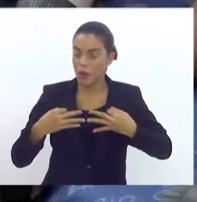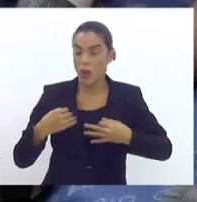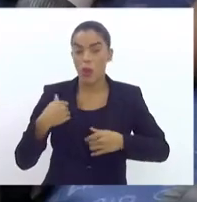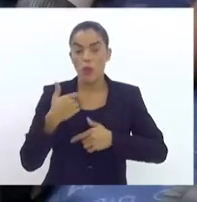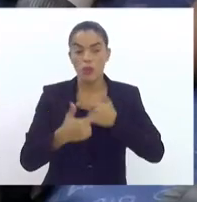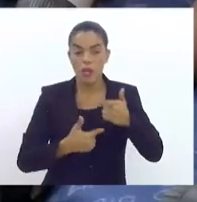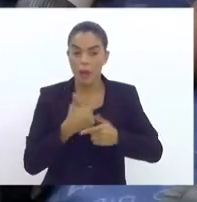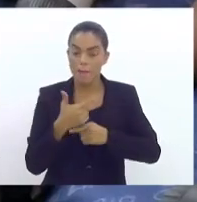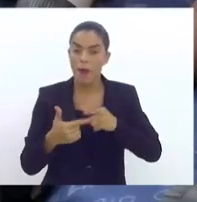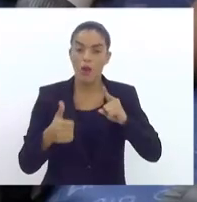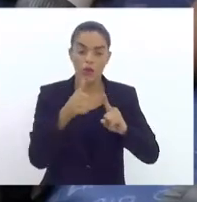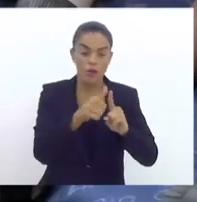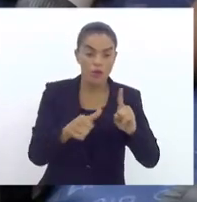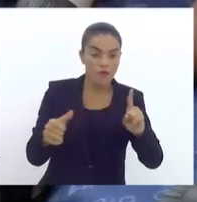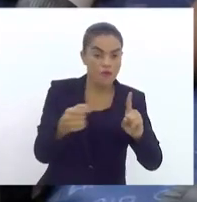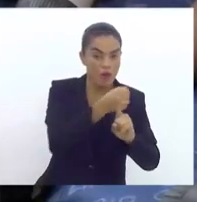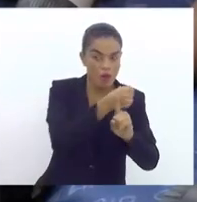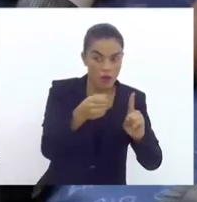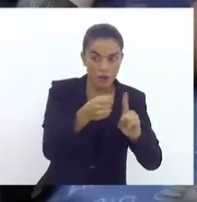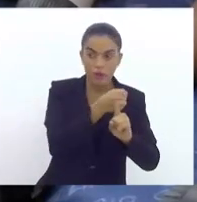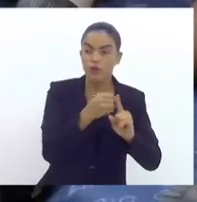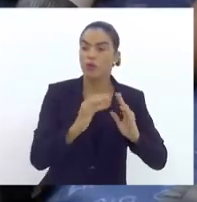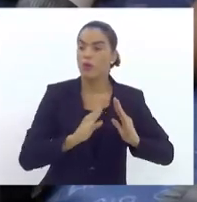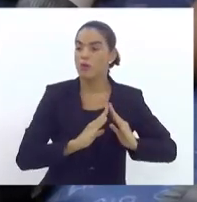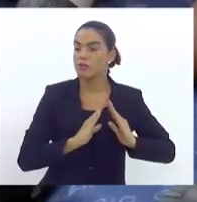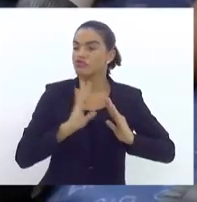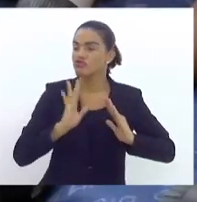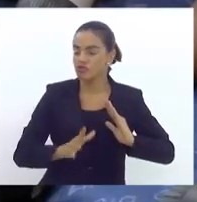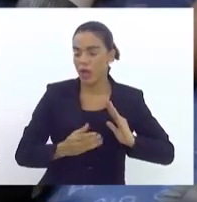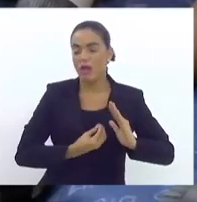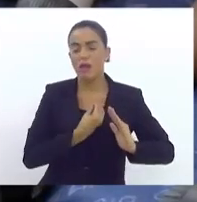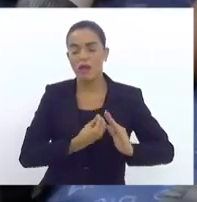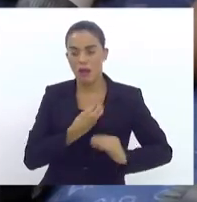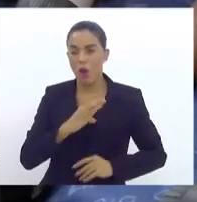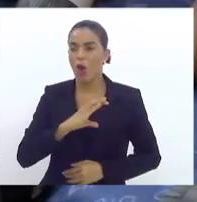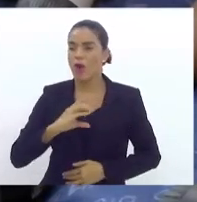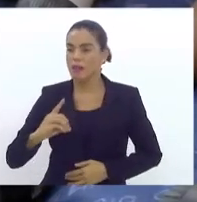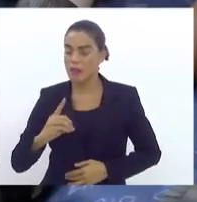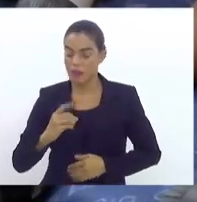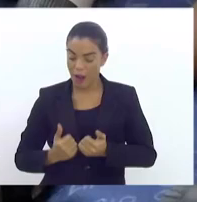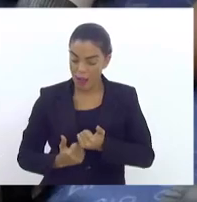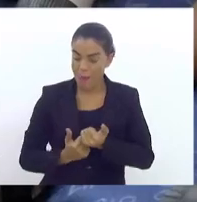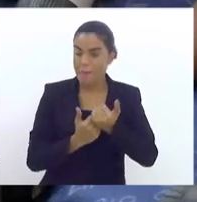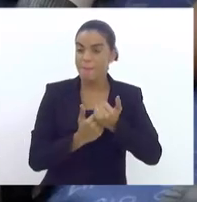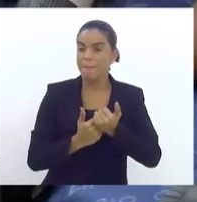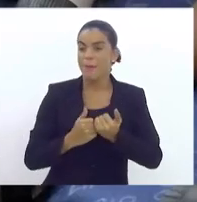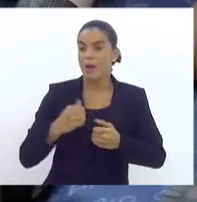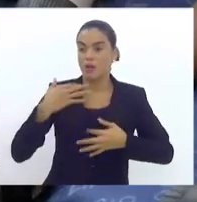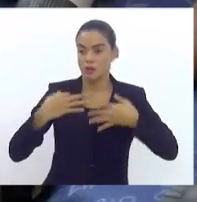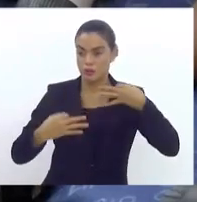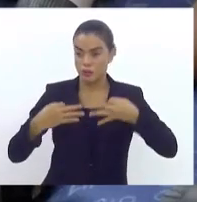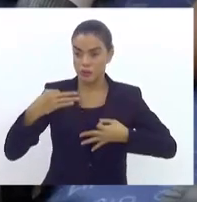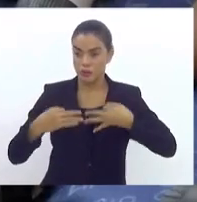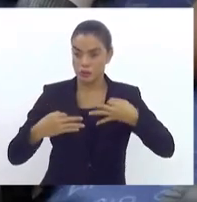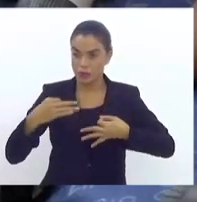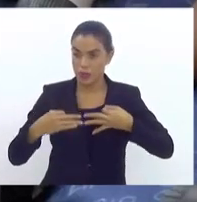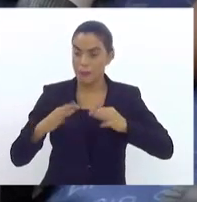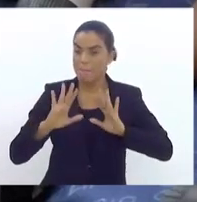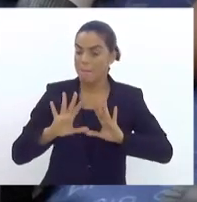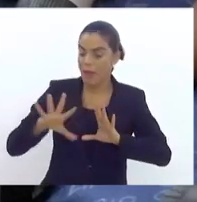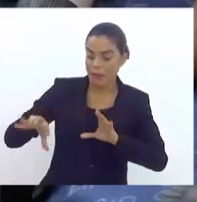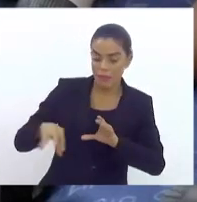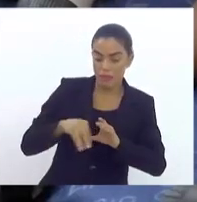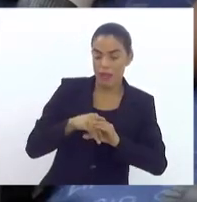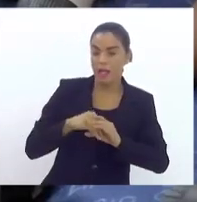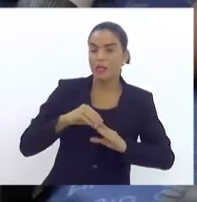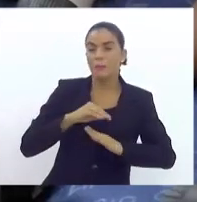violência doméstica há uns cinco anos já existia essa coordenação ela é presidida pelo Judiciário mas integrada